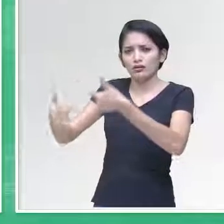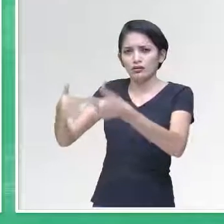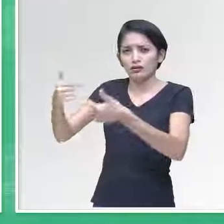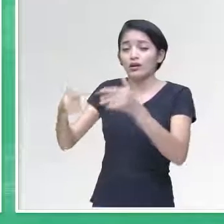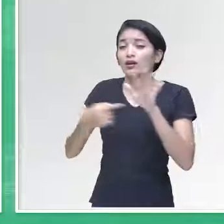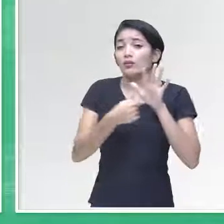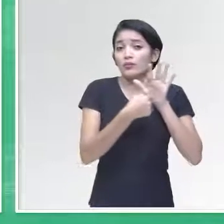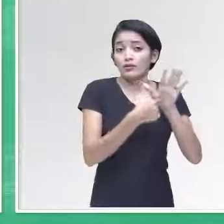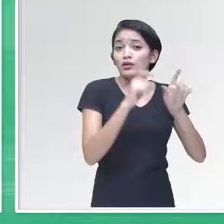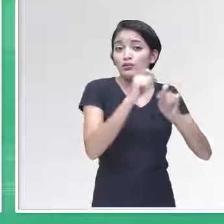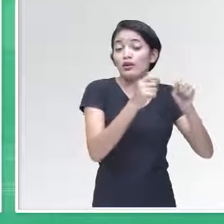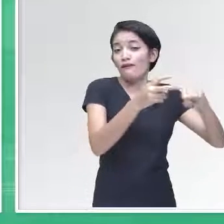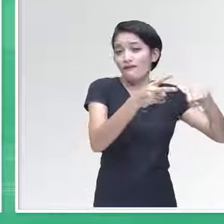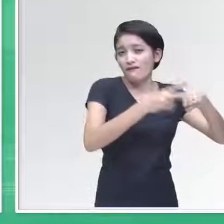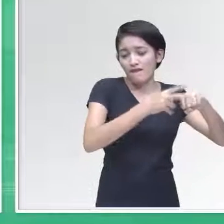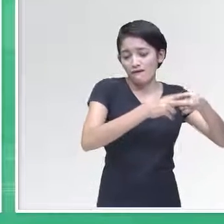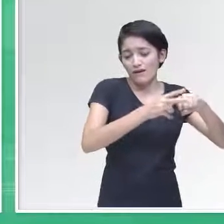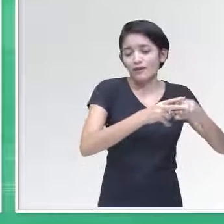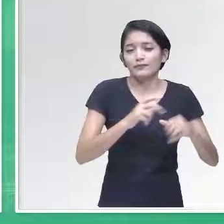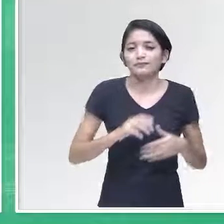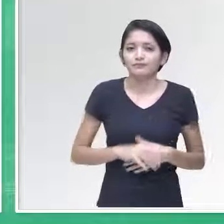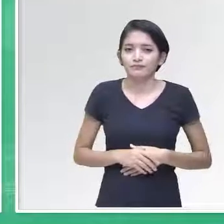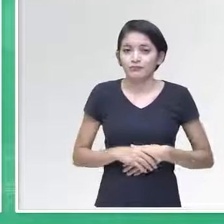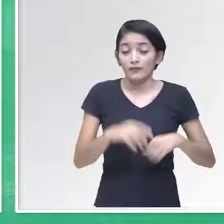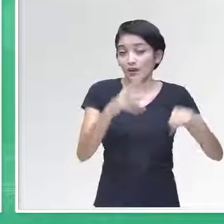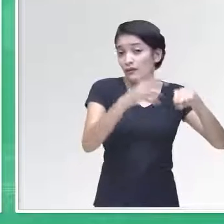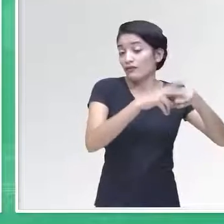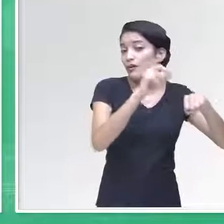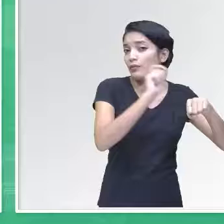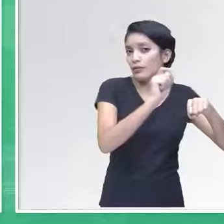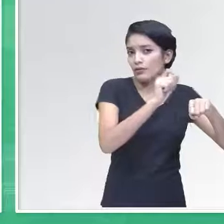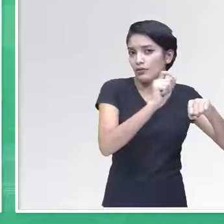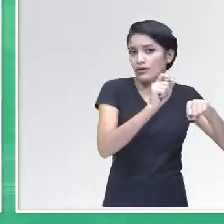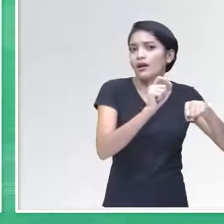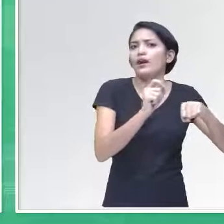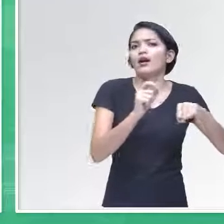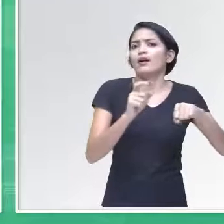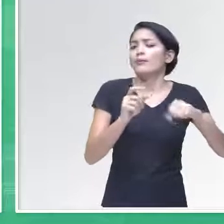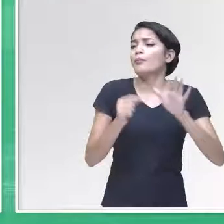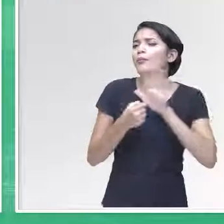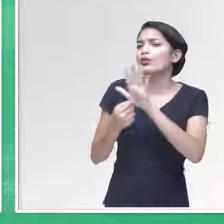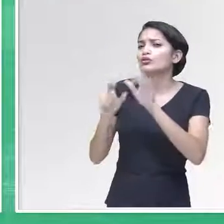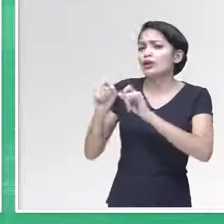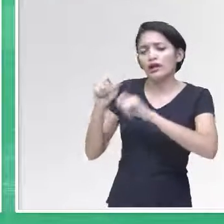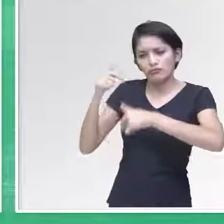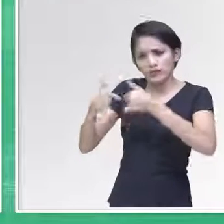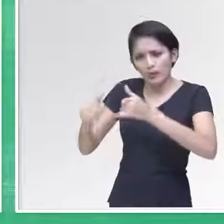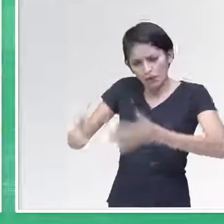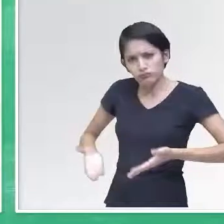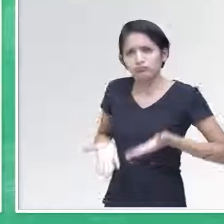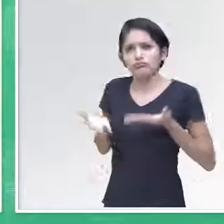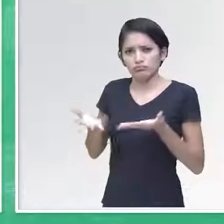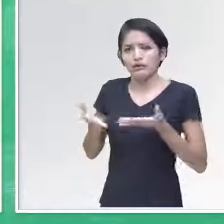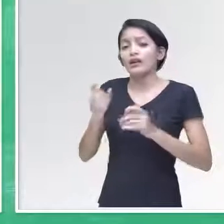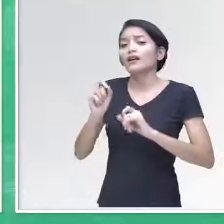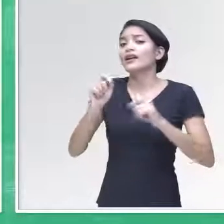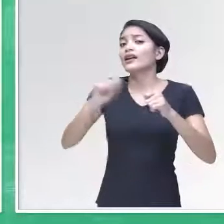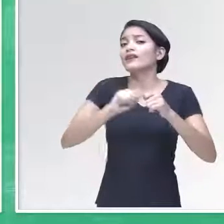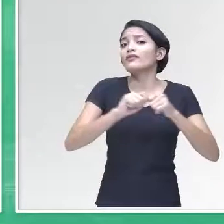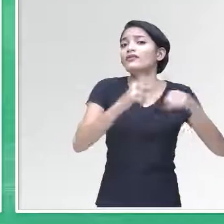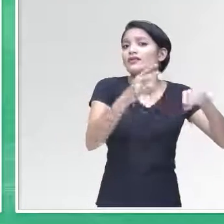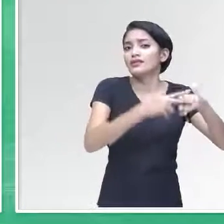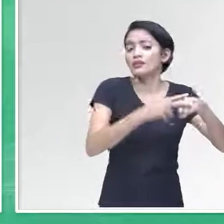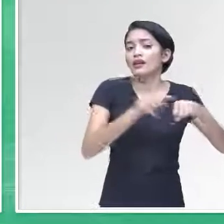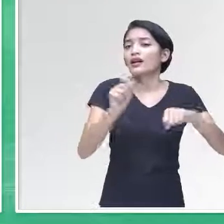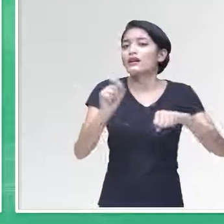pelo verbo. Né? Então, gente, o verbo é isso, o verbo é ação. Quem é que faz a ação? O verbo. Quem é que